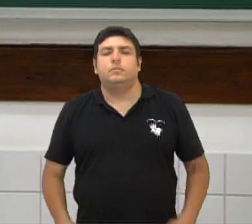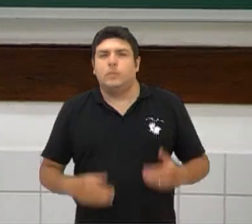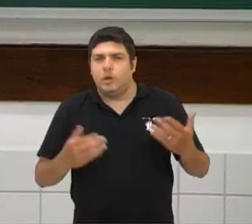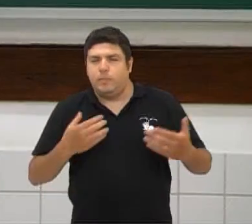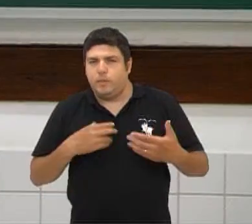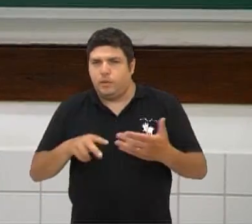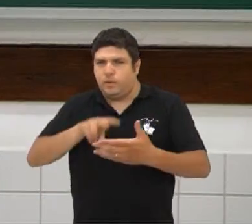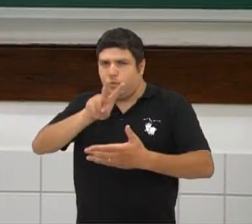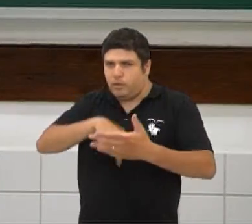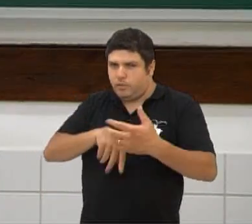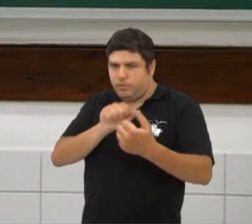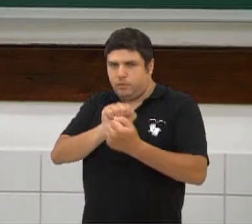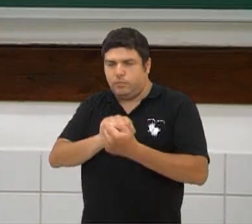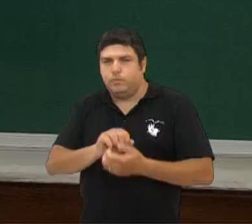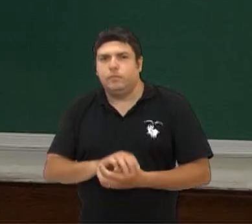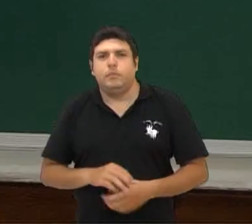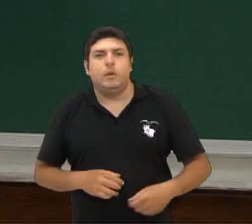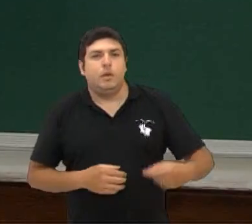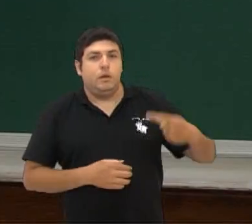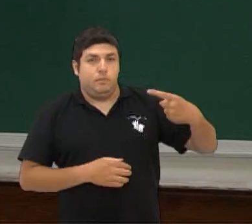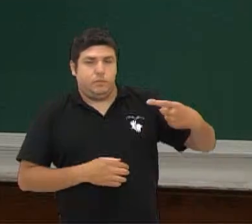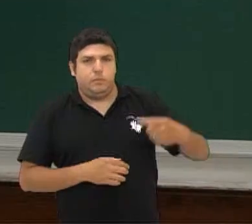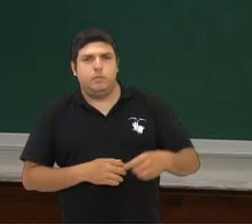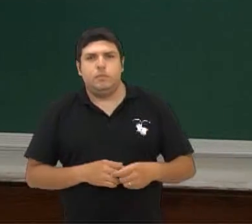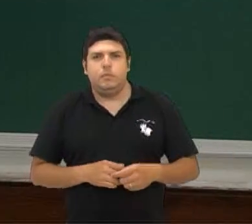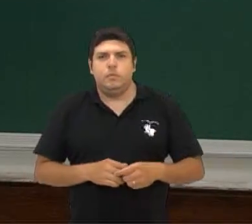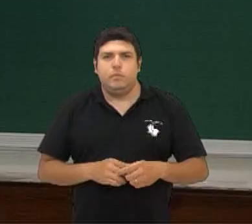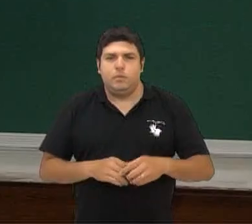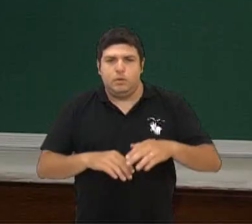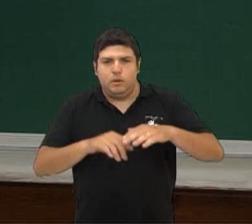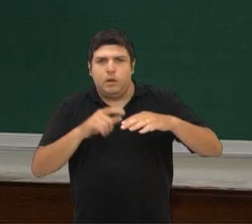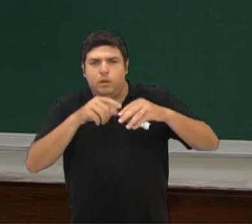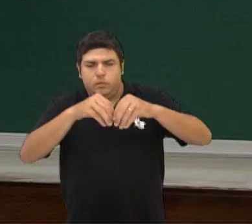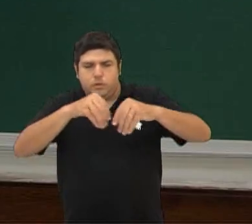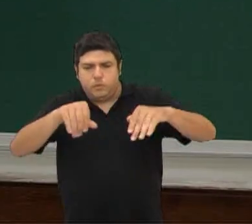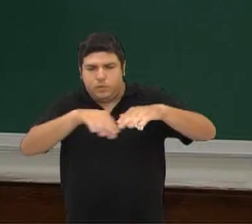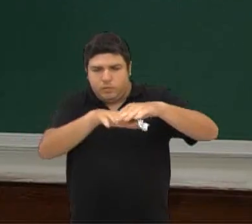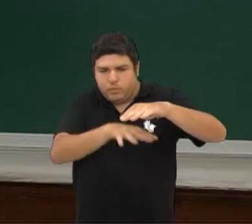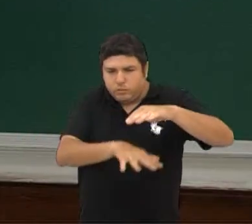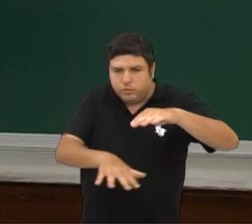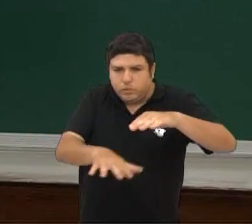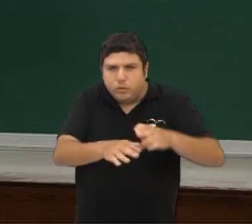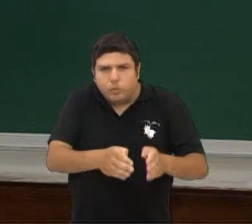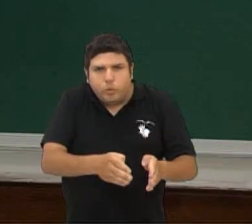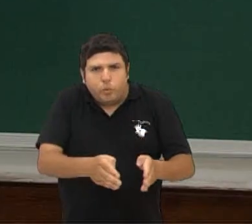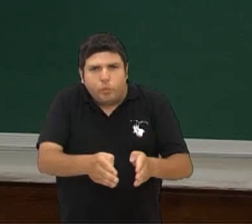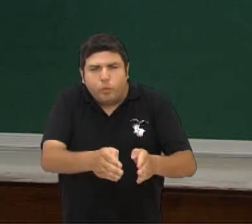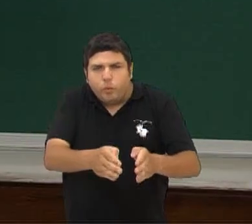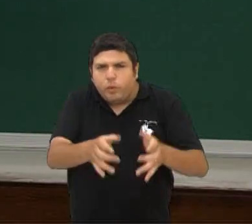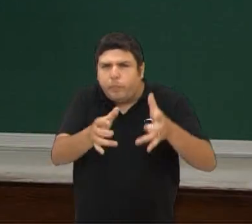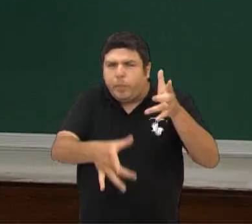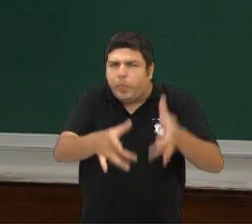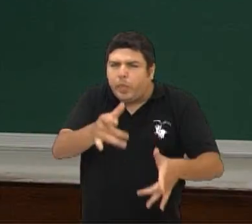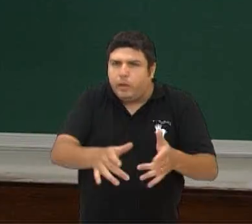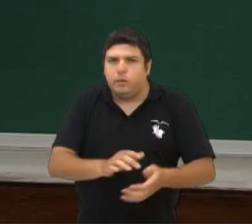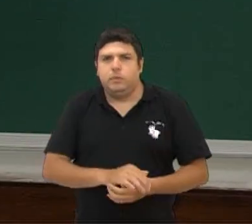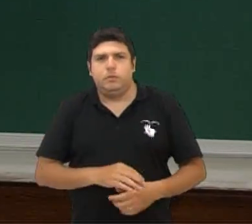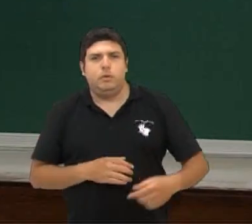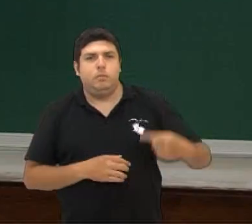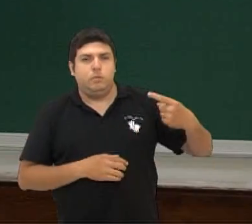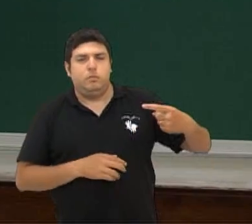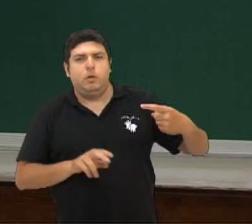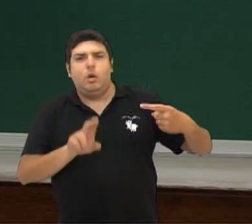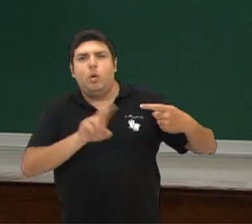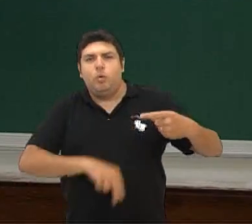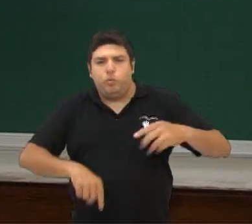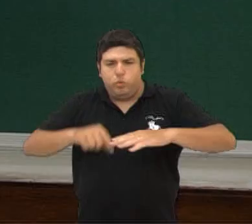Vamos ler junto, gente? Novamente aqui, ó. Primeira coisa, contaminação de lençóis freáticos. Vamos ver das alternativas o que pode ser a primeira aqui. Uso de